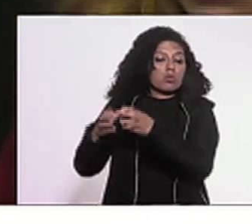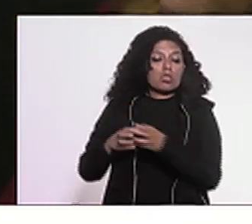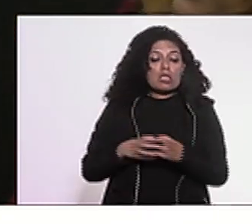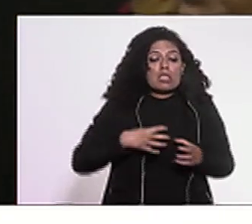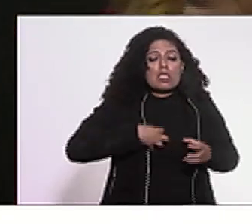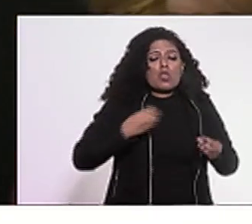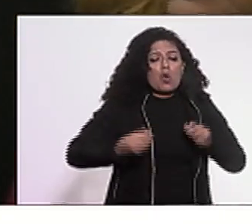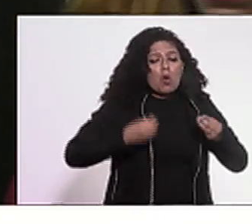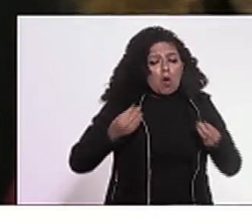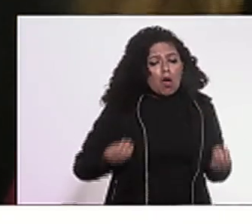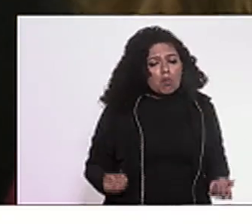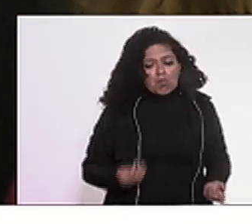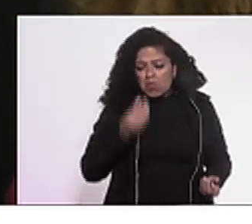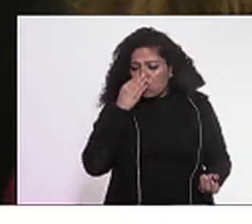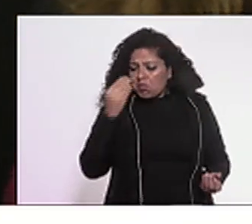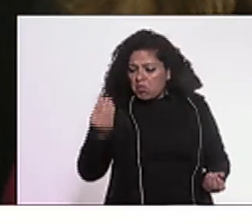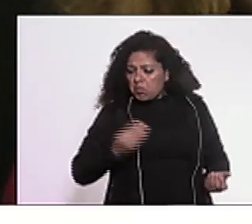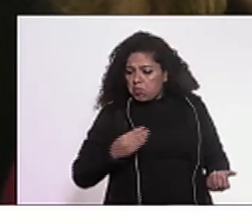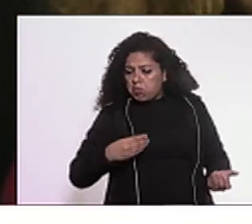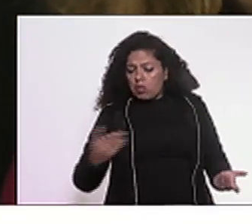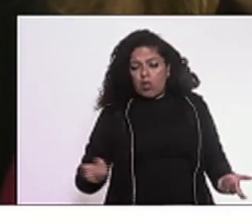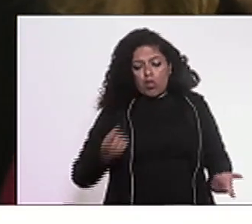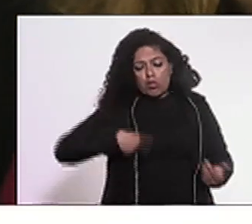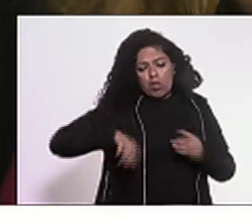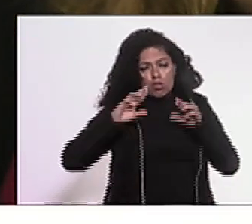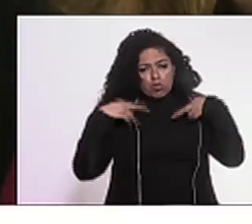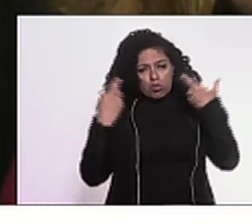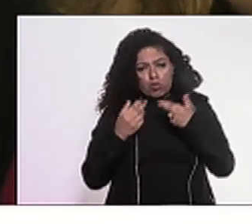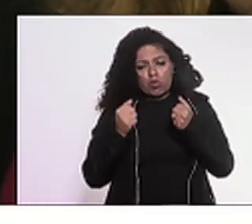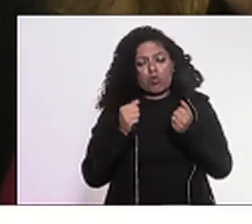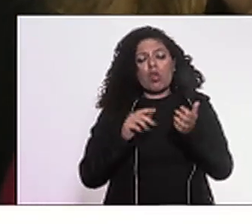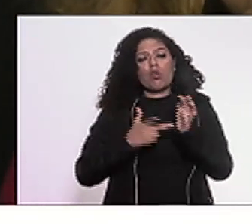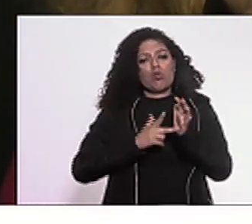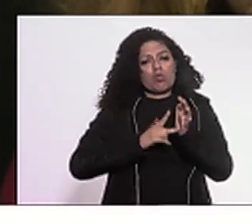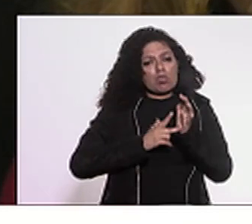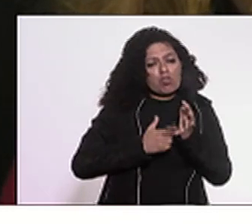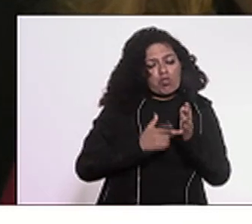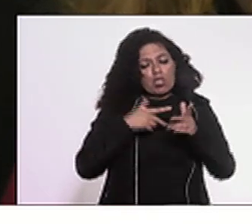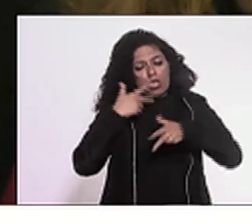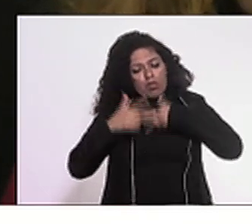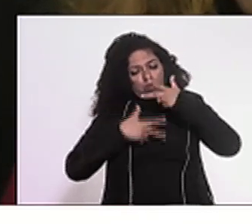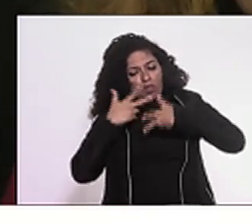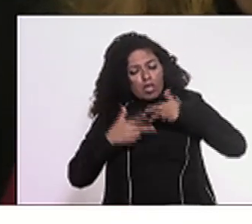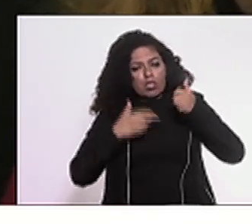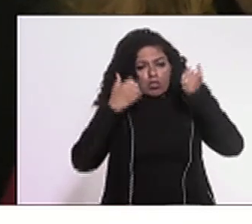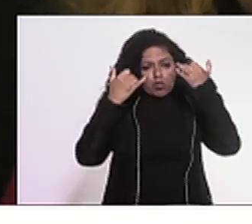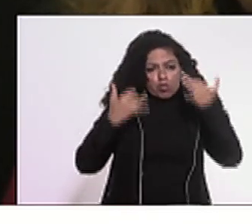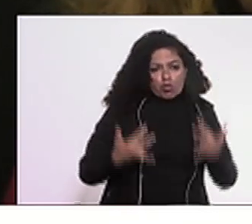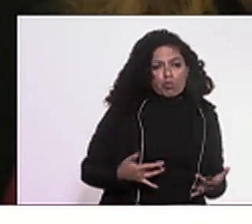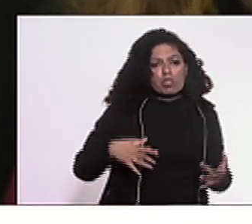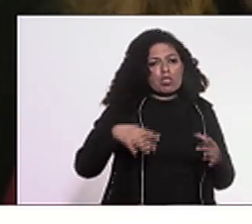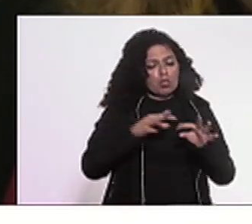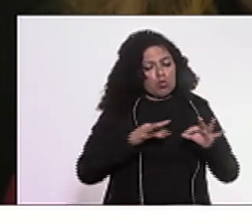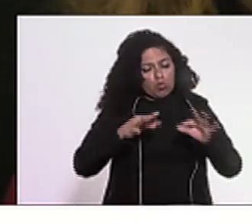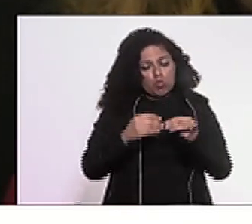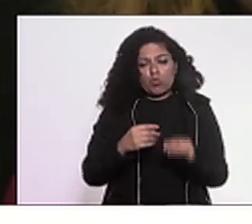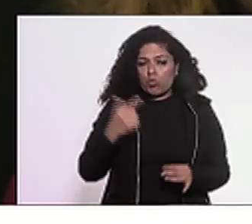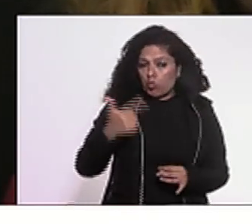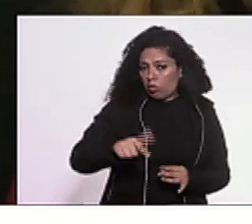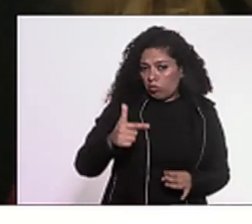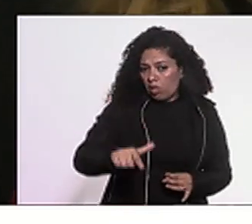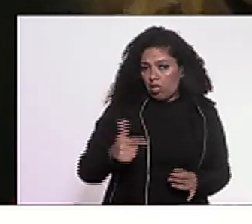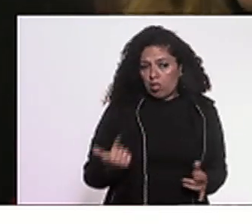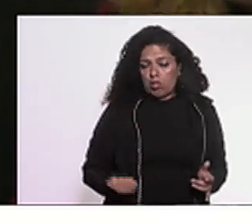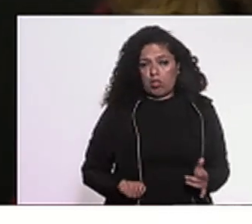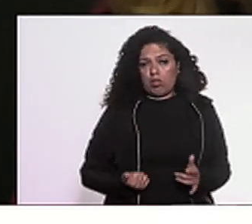Não, assim, tivemos uma reunião onde nós colocamos o sindicato na palavra dos servidores,